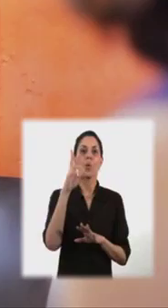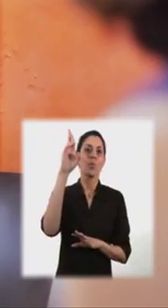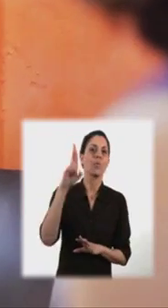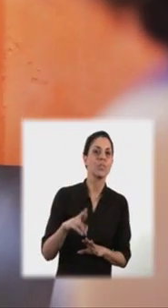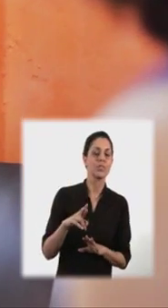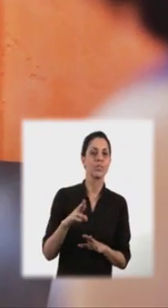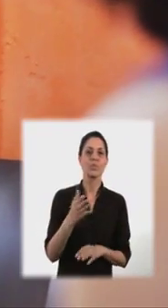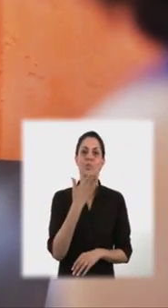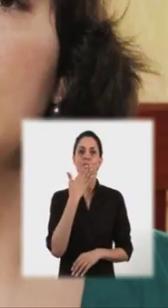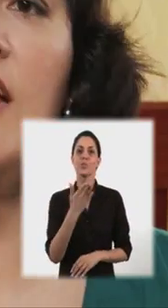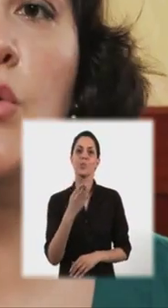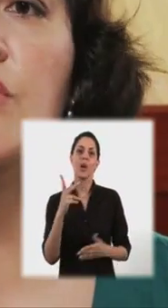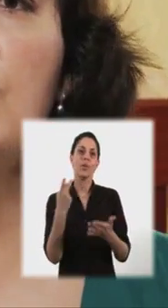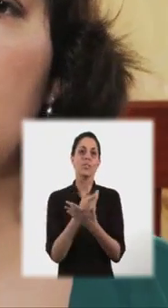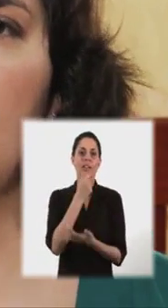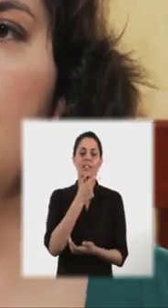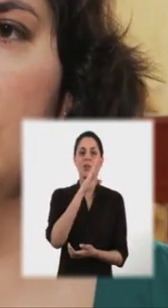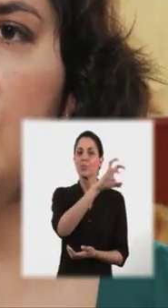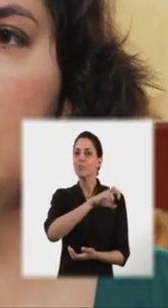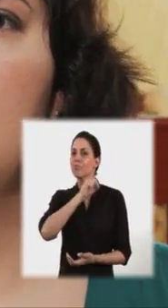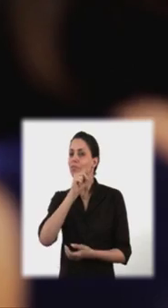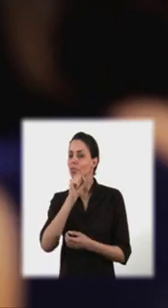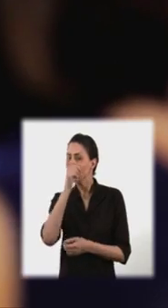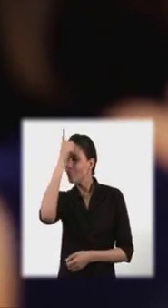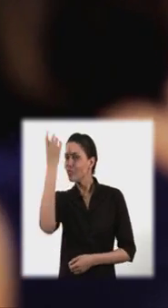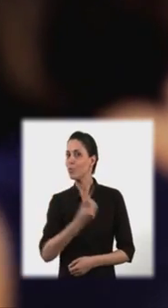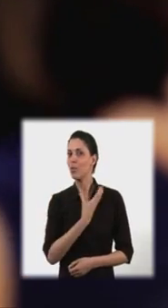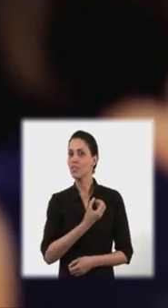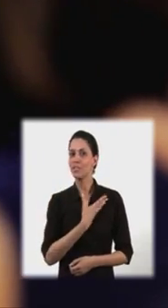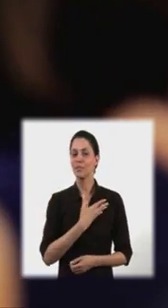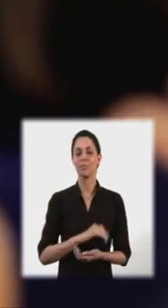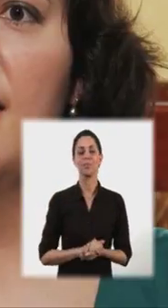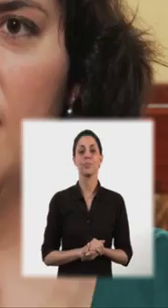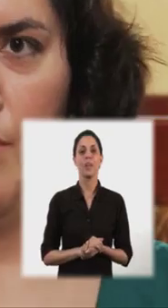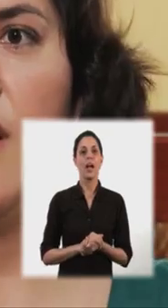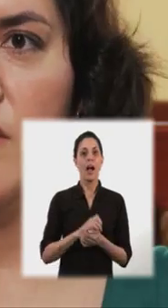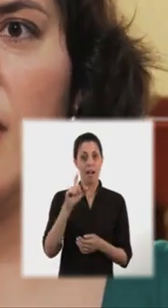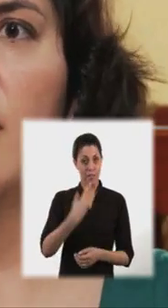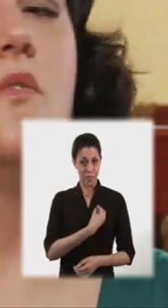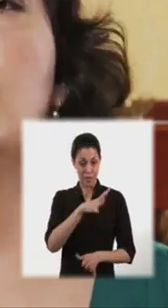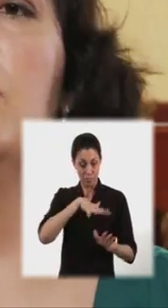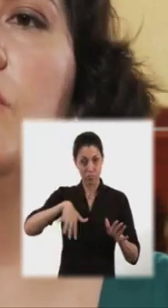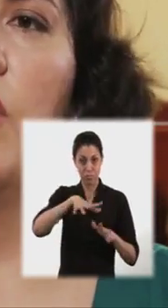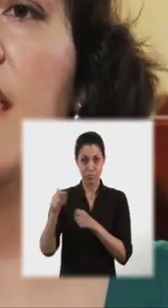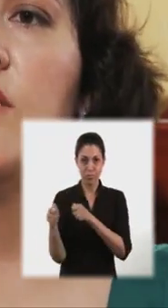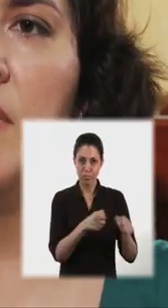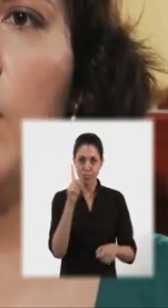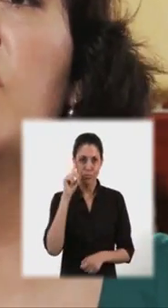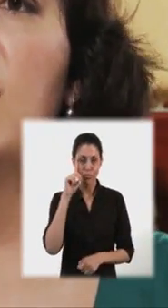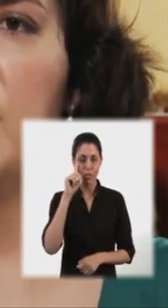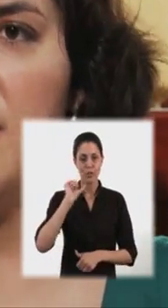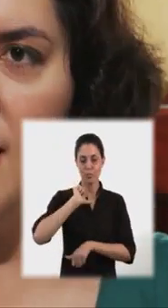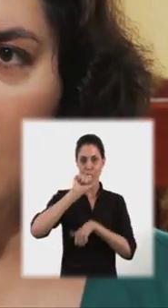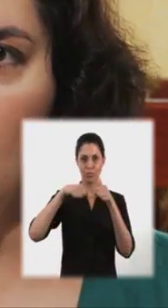uma poesia a partir disso. Algo que é do cotidiano, que é do dia a dia, Isso. vai ter uma nova roupagem por causa do cordel, da